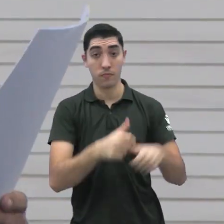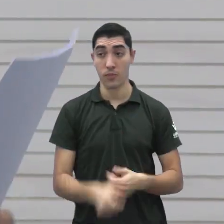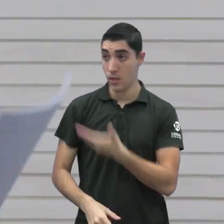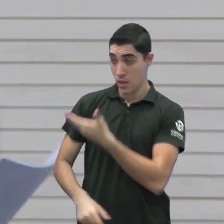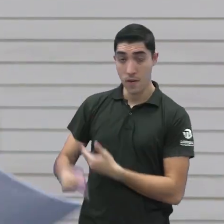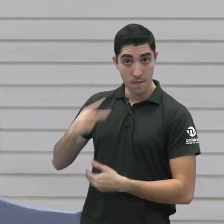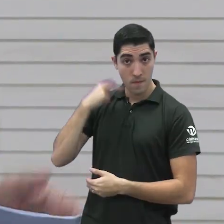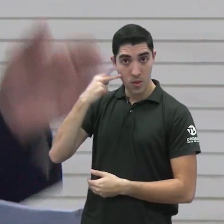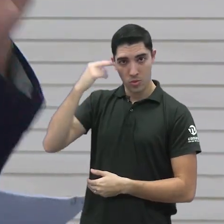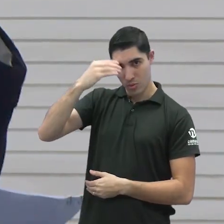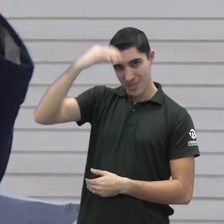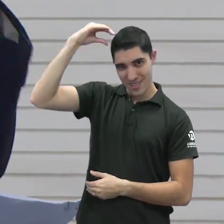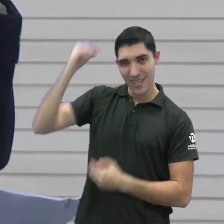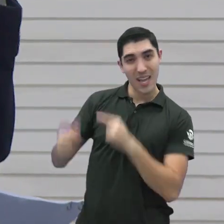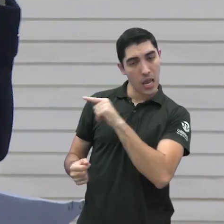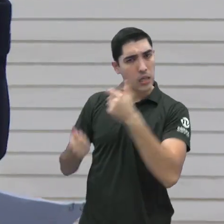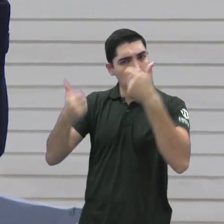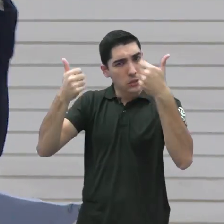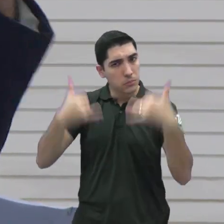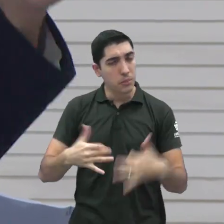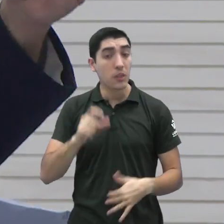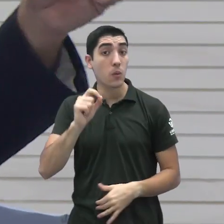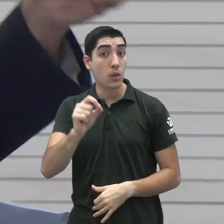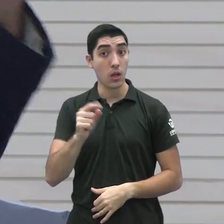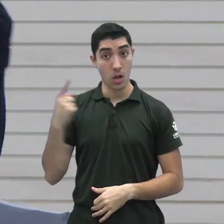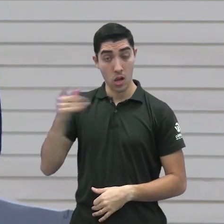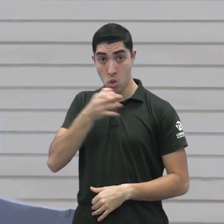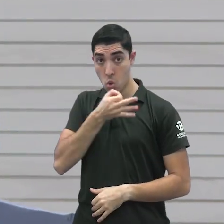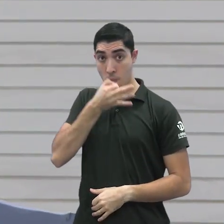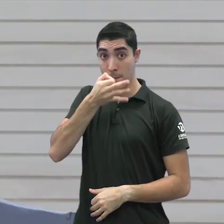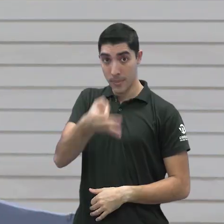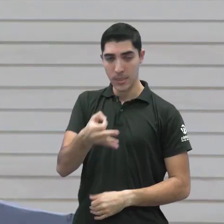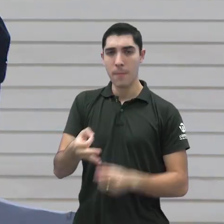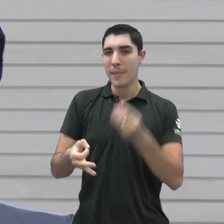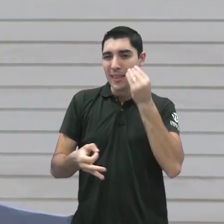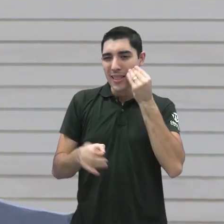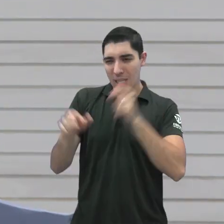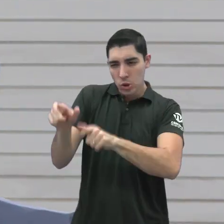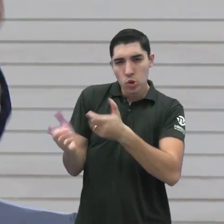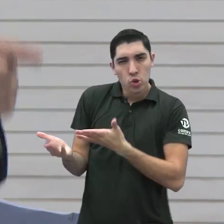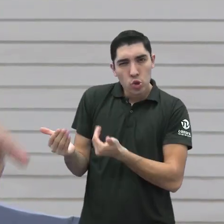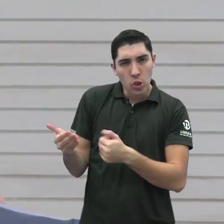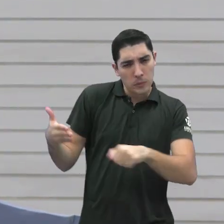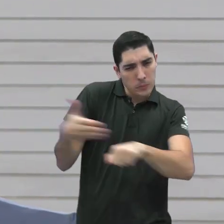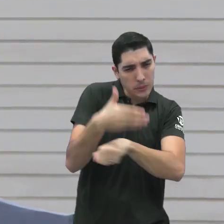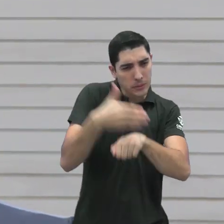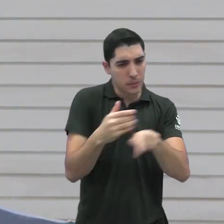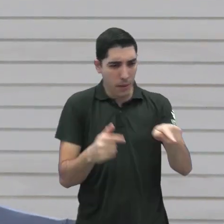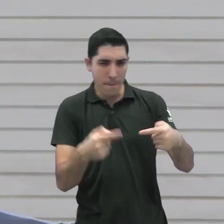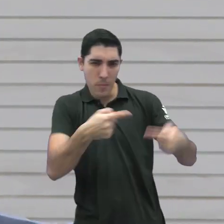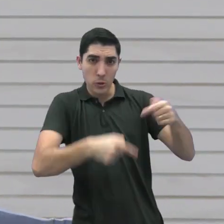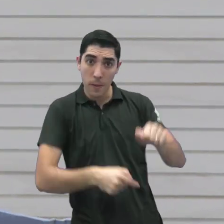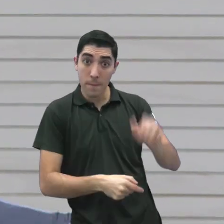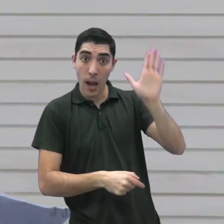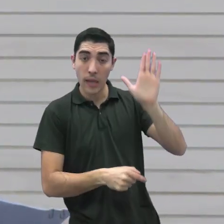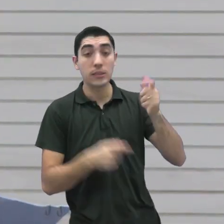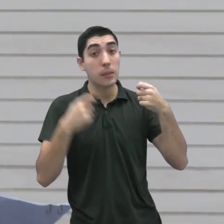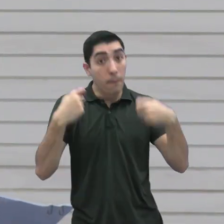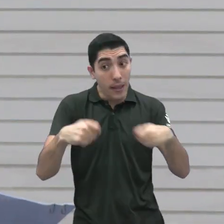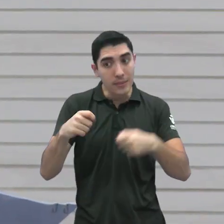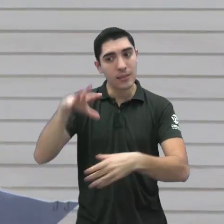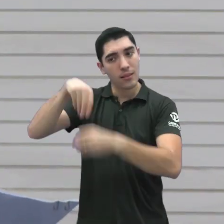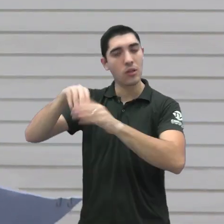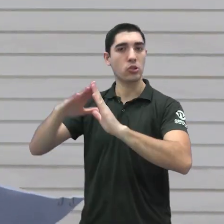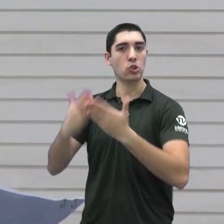O vereador Carlos Abranches acredita que a melhor forma de aproximar os jovens da política é levar o tema